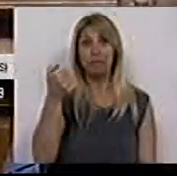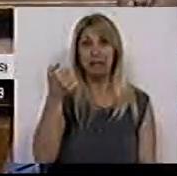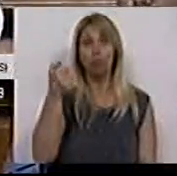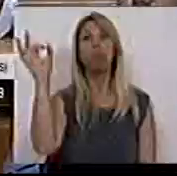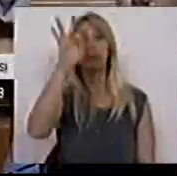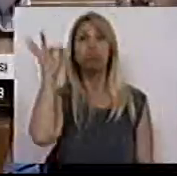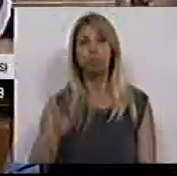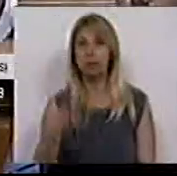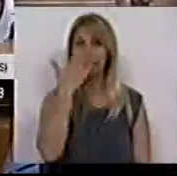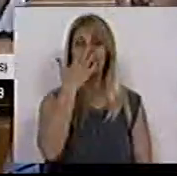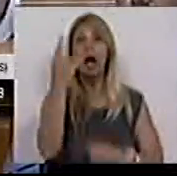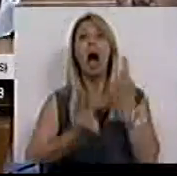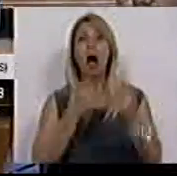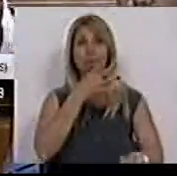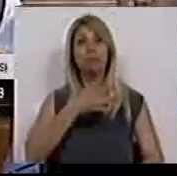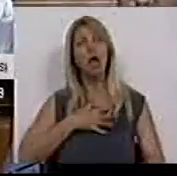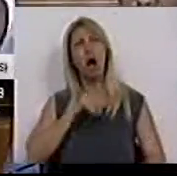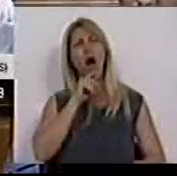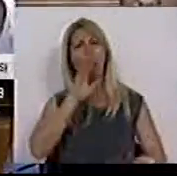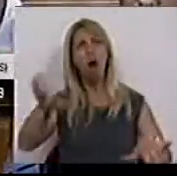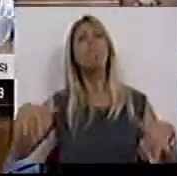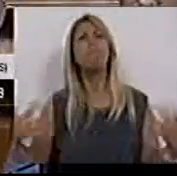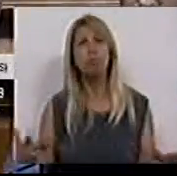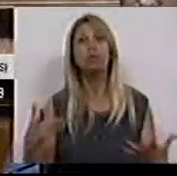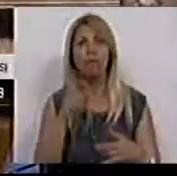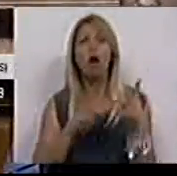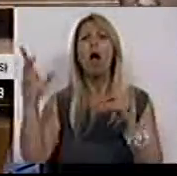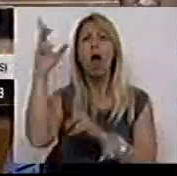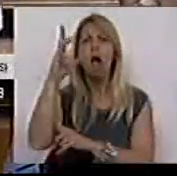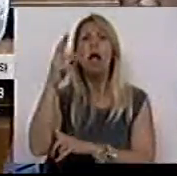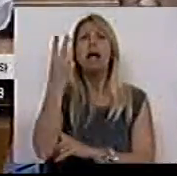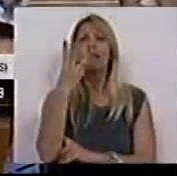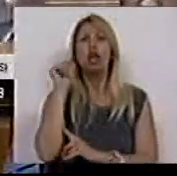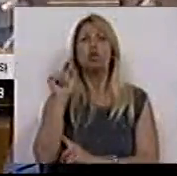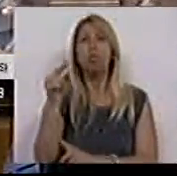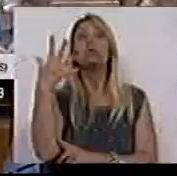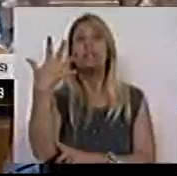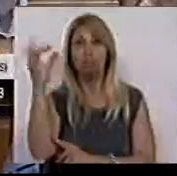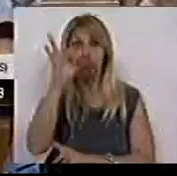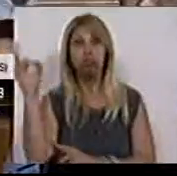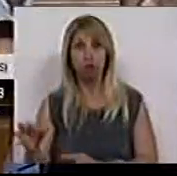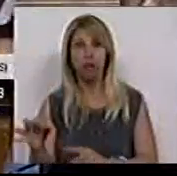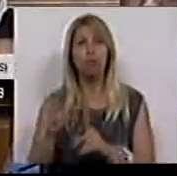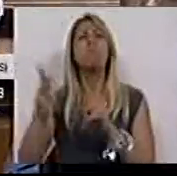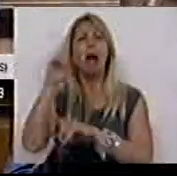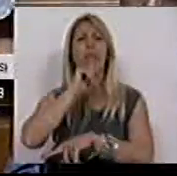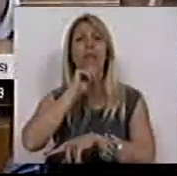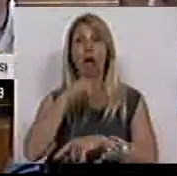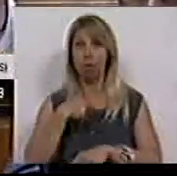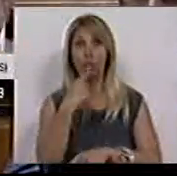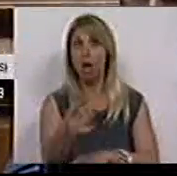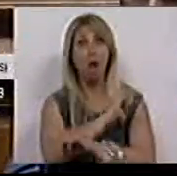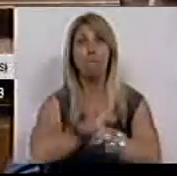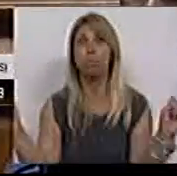3,5%, e se alguém aqui me diz que é possível ter um crescimento acima de 3,5%, eu direi que é impossível, porque já esta é uma estimativa